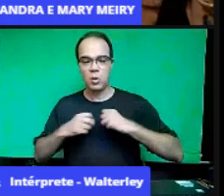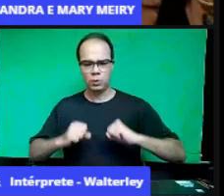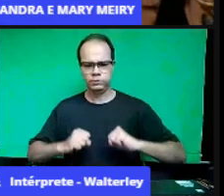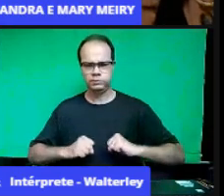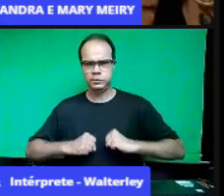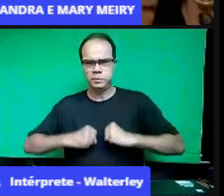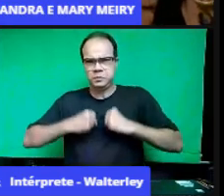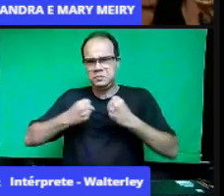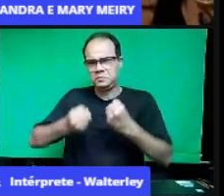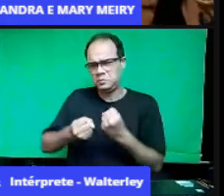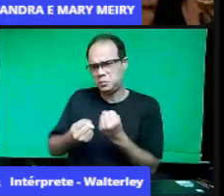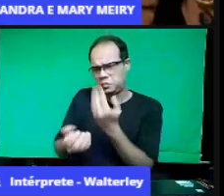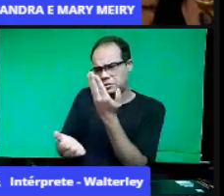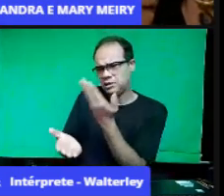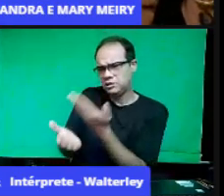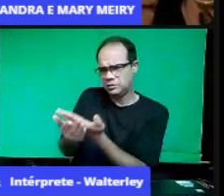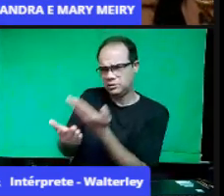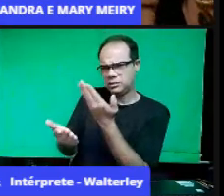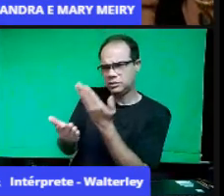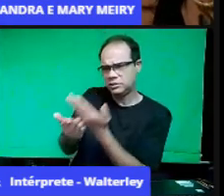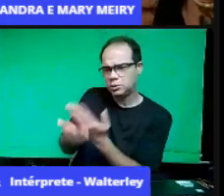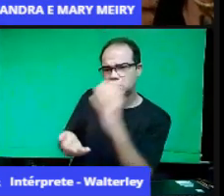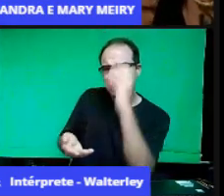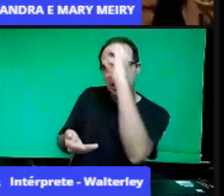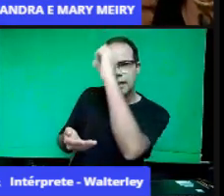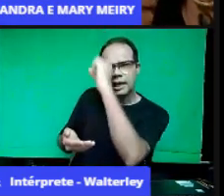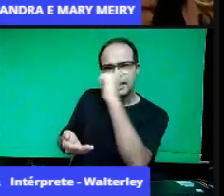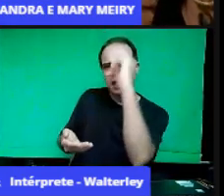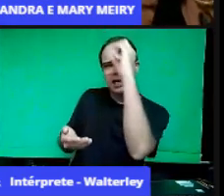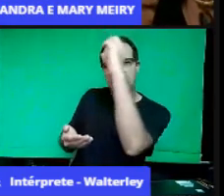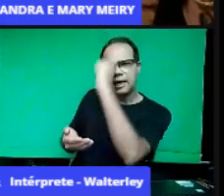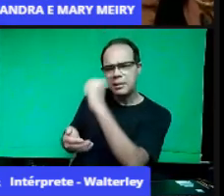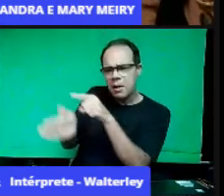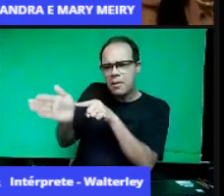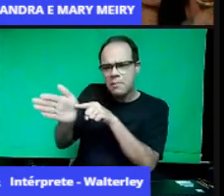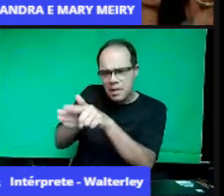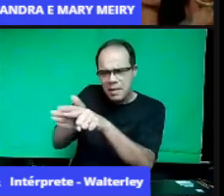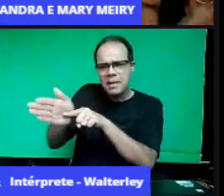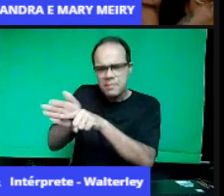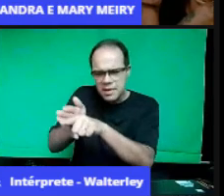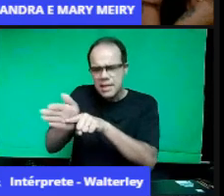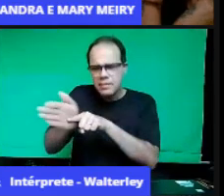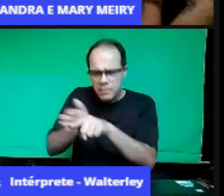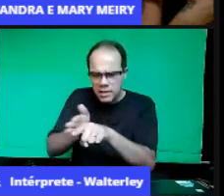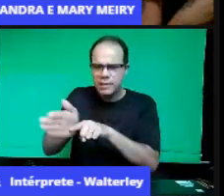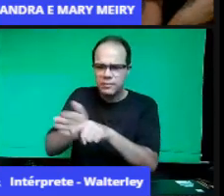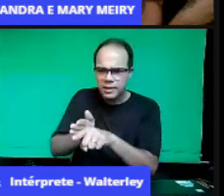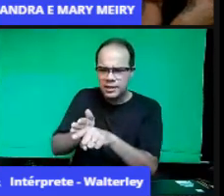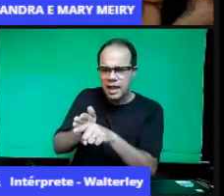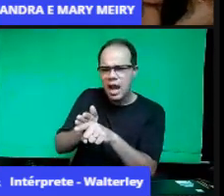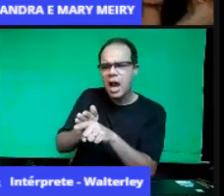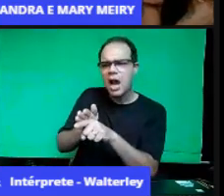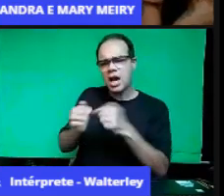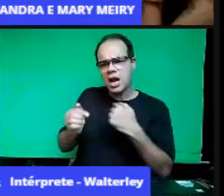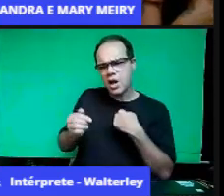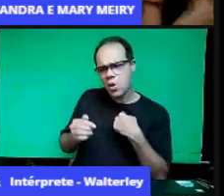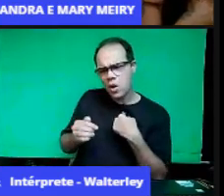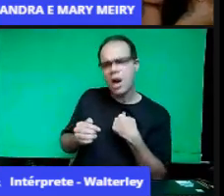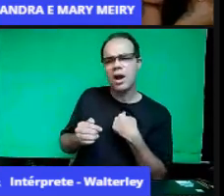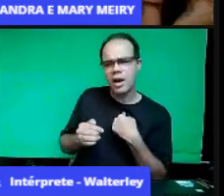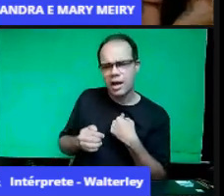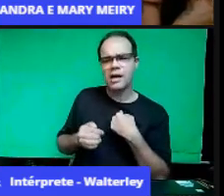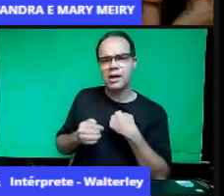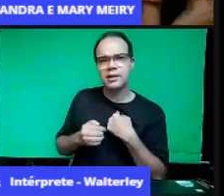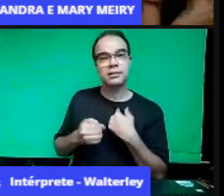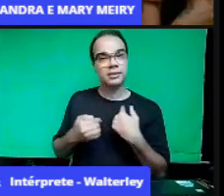corro atrás. Então, essa reavaliação, ela se dá também, ela tem que ser também minha enquanto